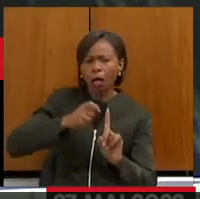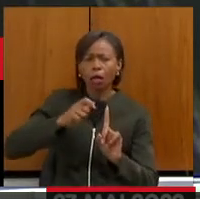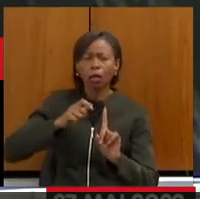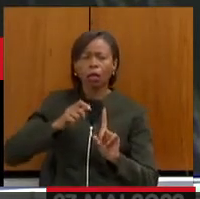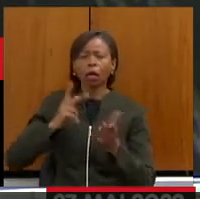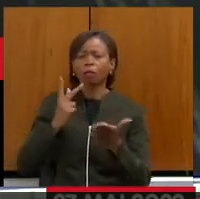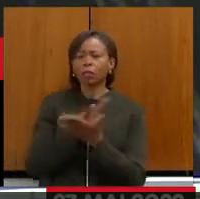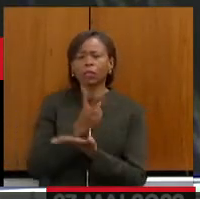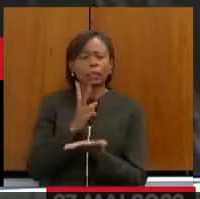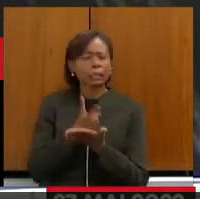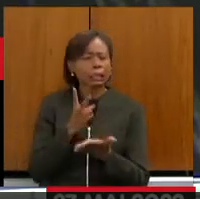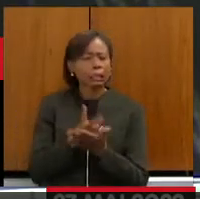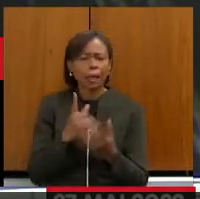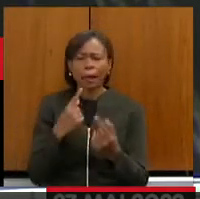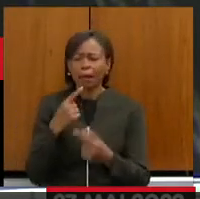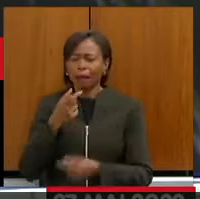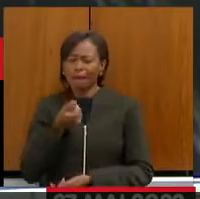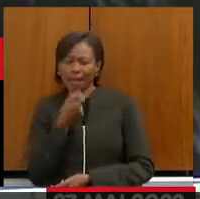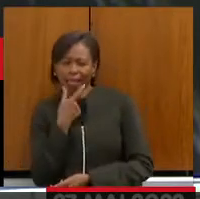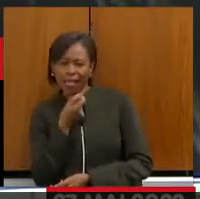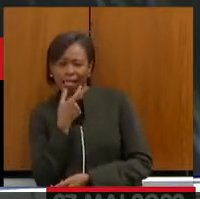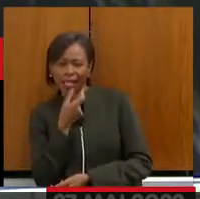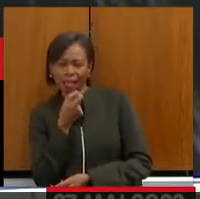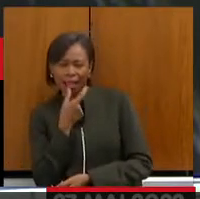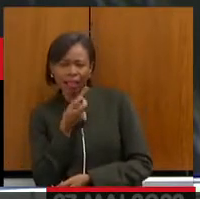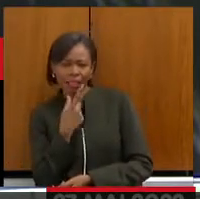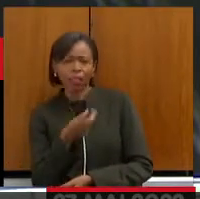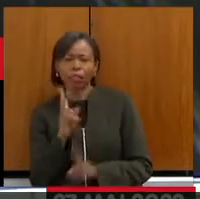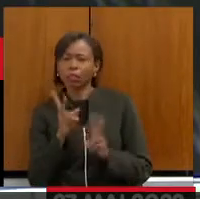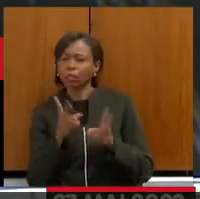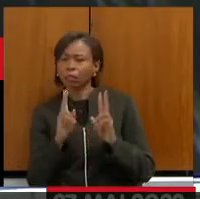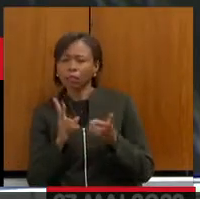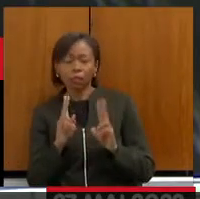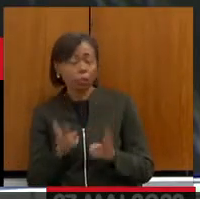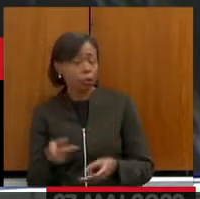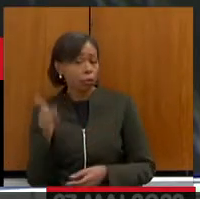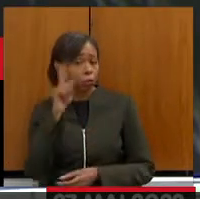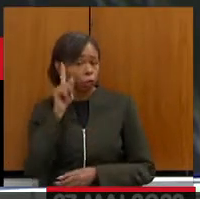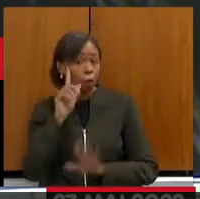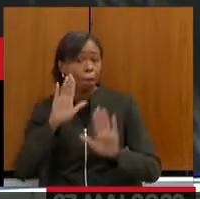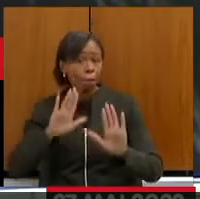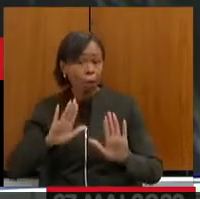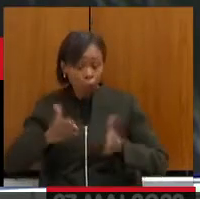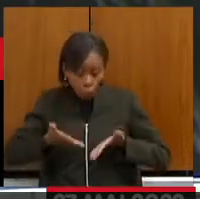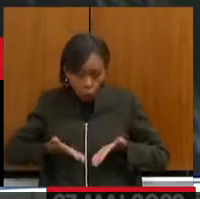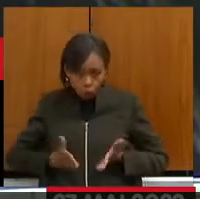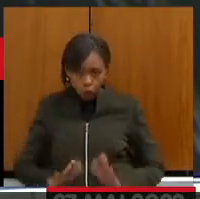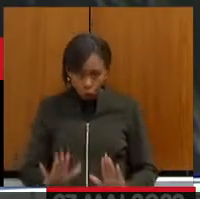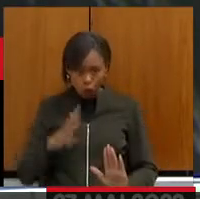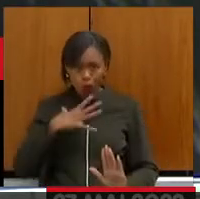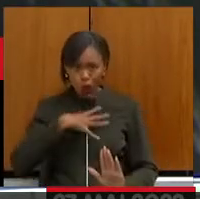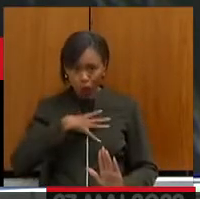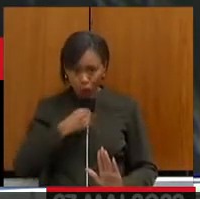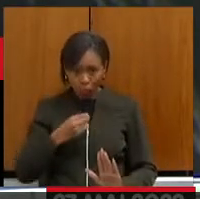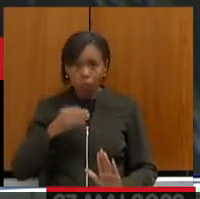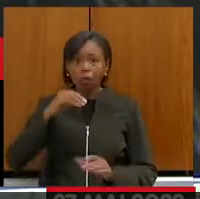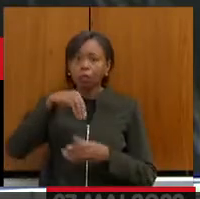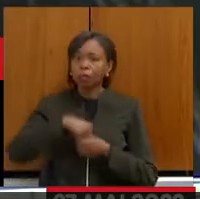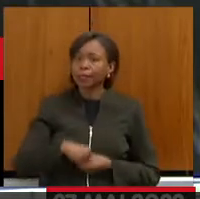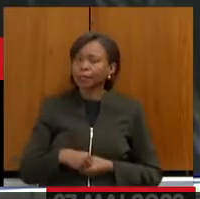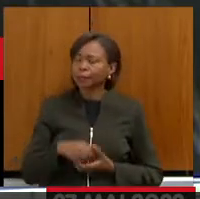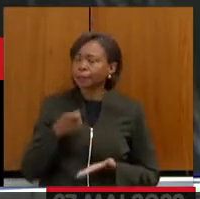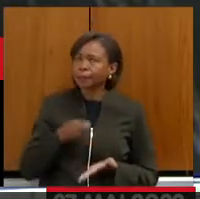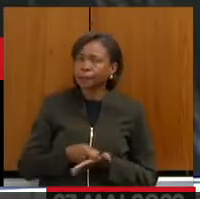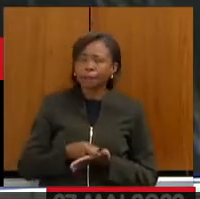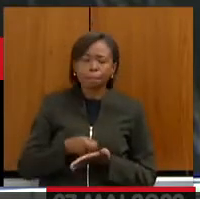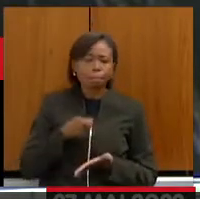as piadinhas e a postura de desconfiança eu era um rotina mas foi após o nascimento do meu filho que as cobranças internas não